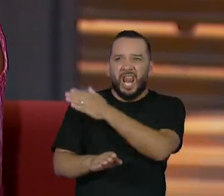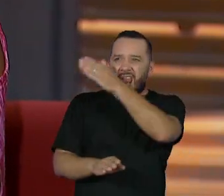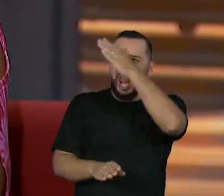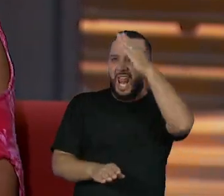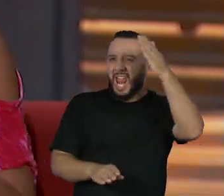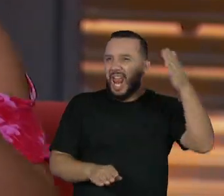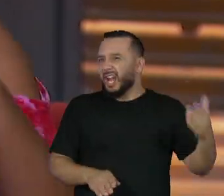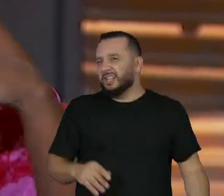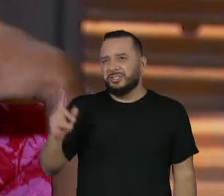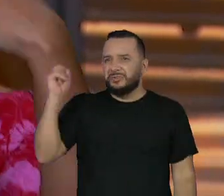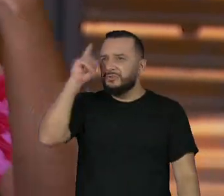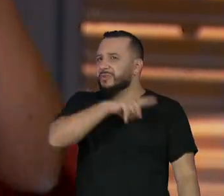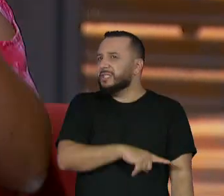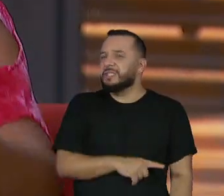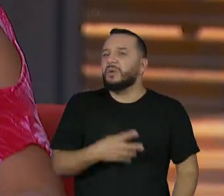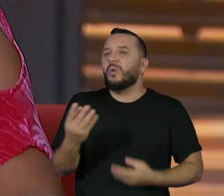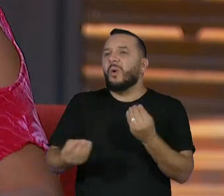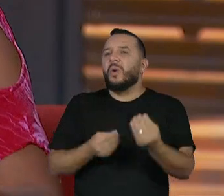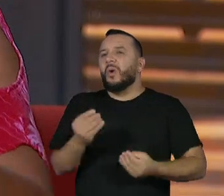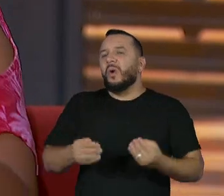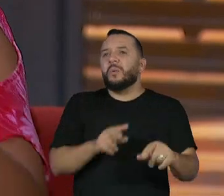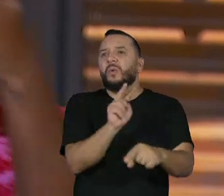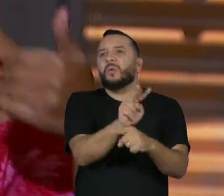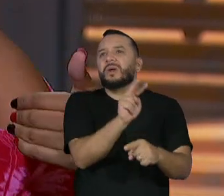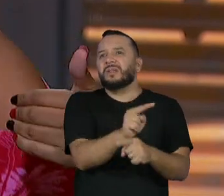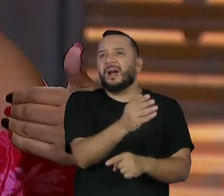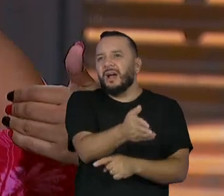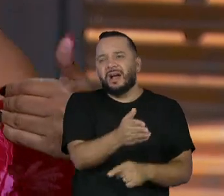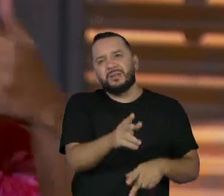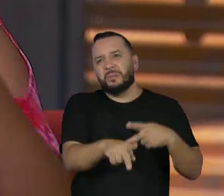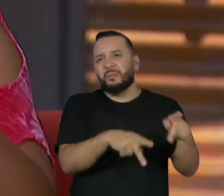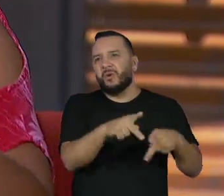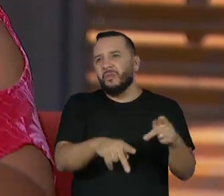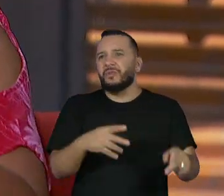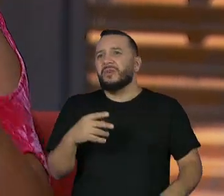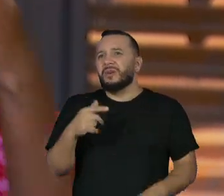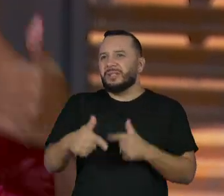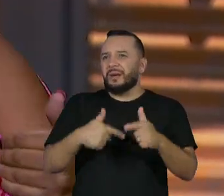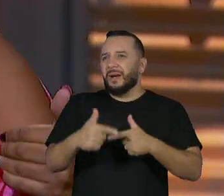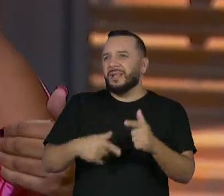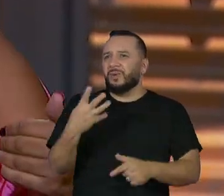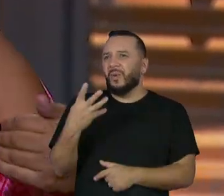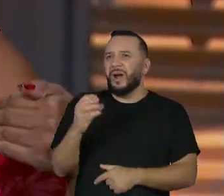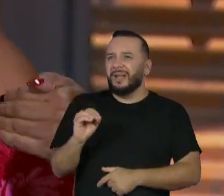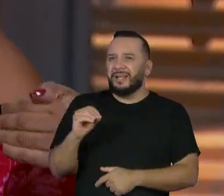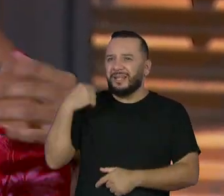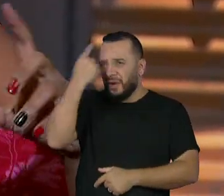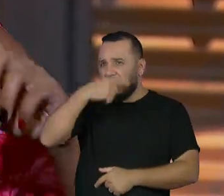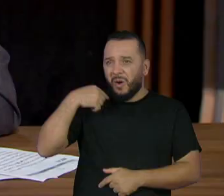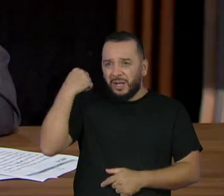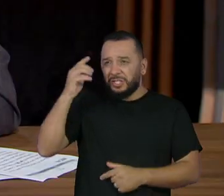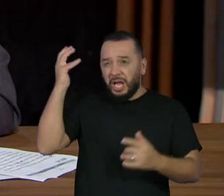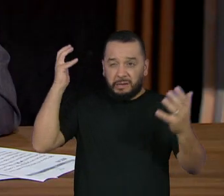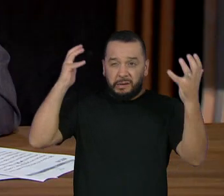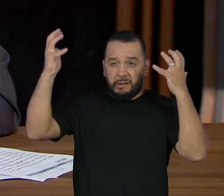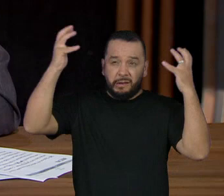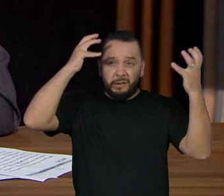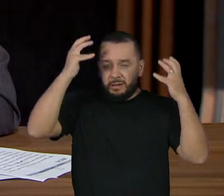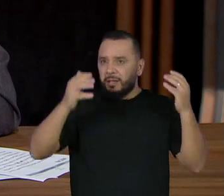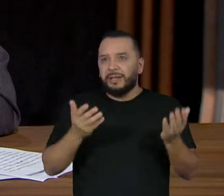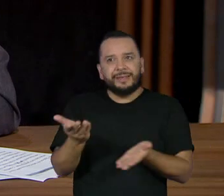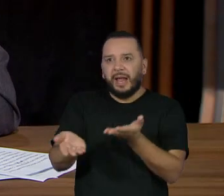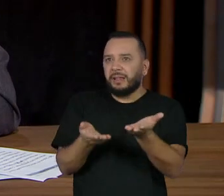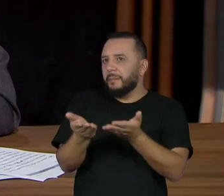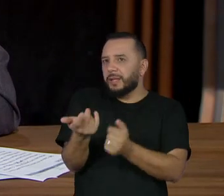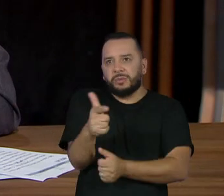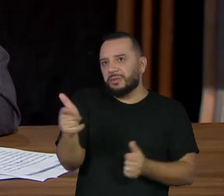a missão de dar segurança para a população trabalhando 40 horas por dia, não tendo acesso à saúde mental, a tratamento de saúde mental,